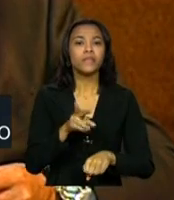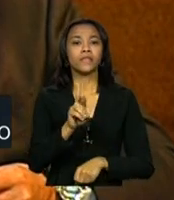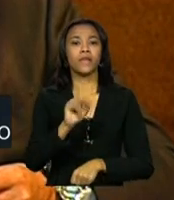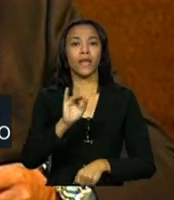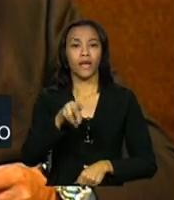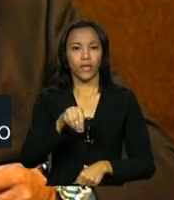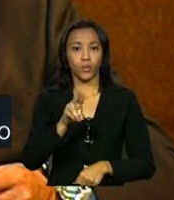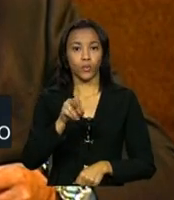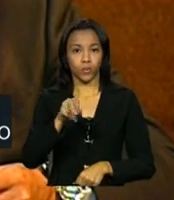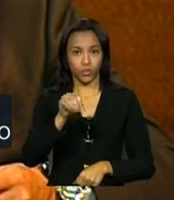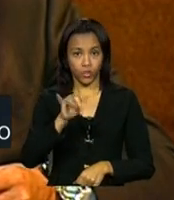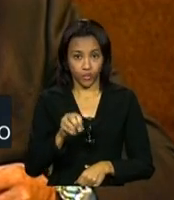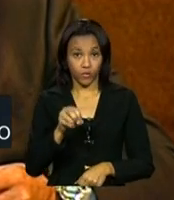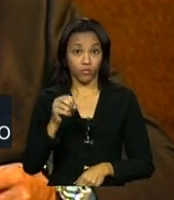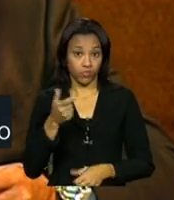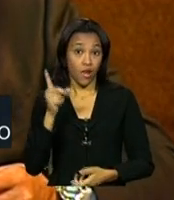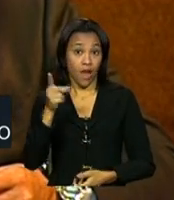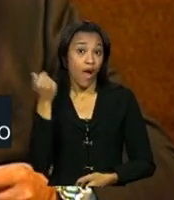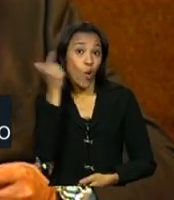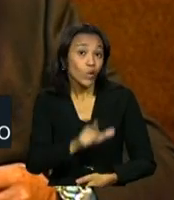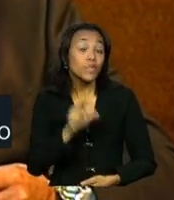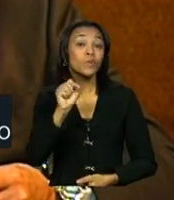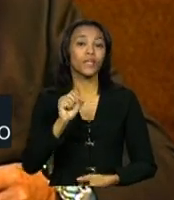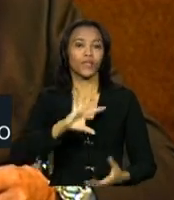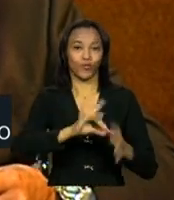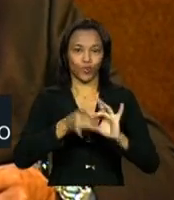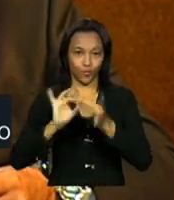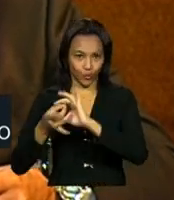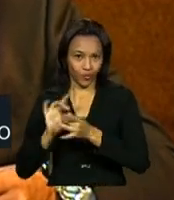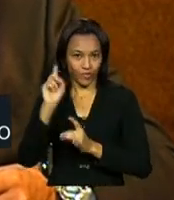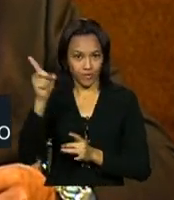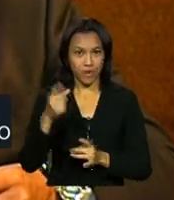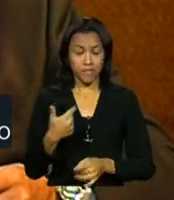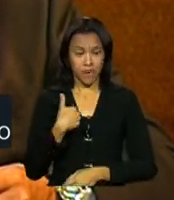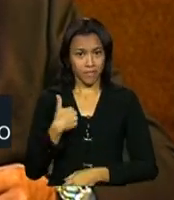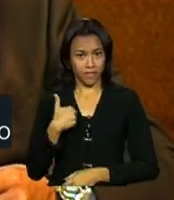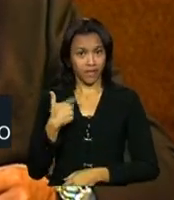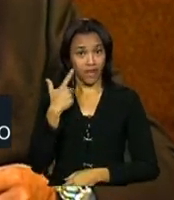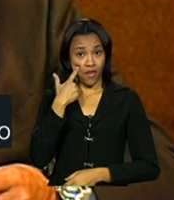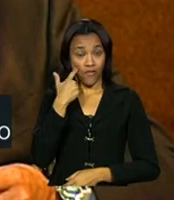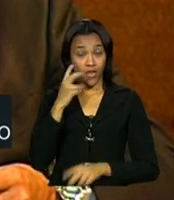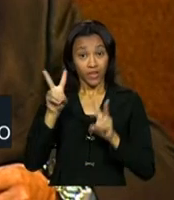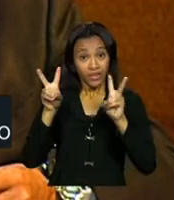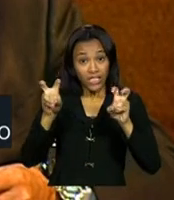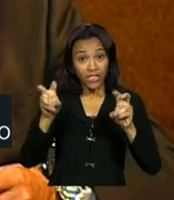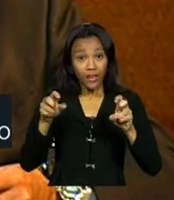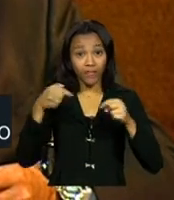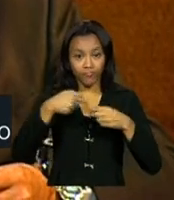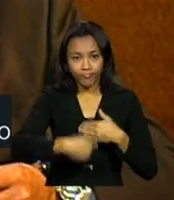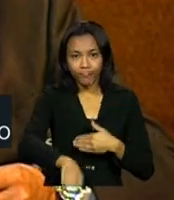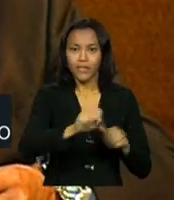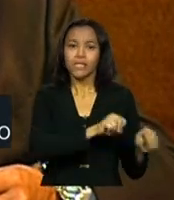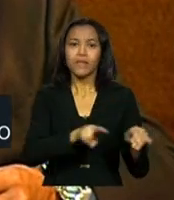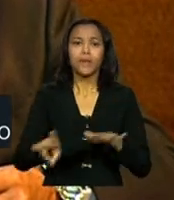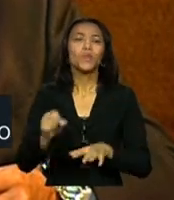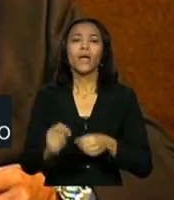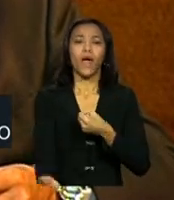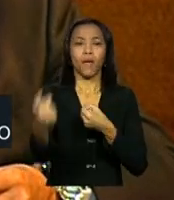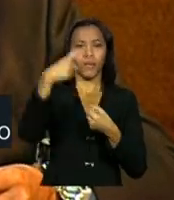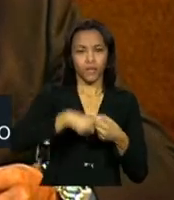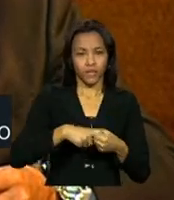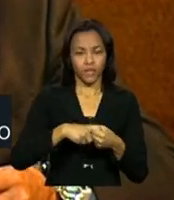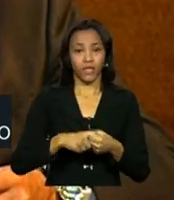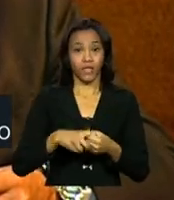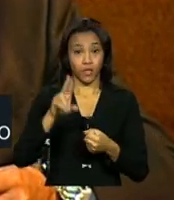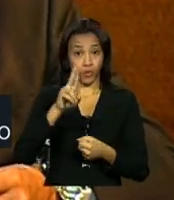sediar jogos olímpicos e para mim um destaque e dessas semanas foi a parceria entre o Reino